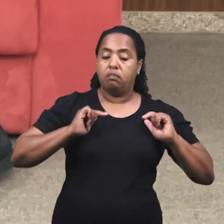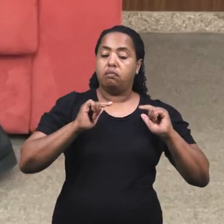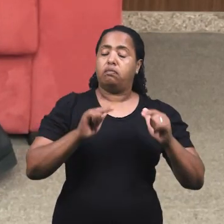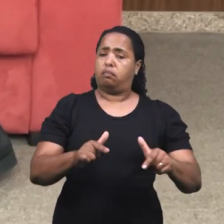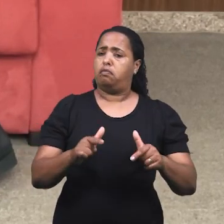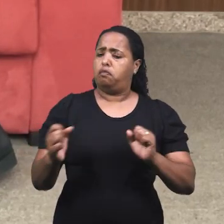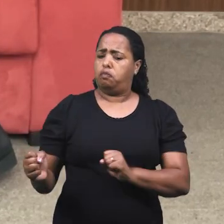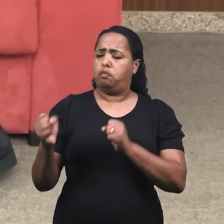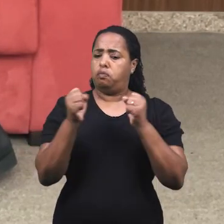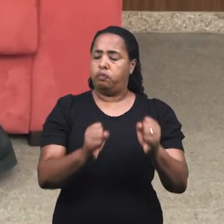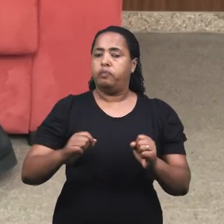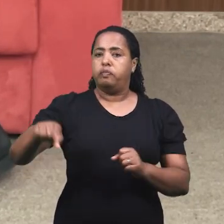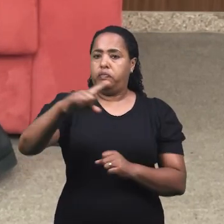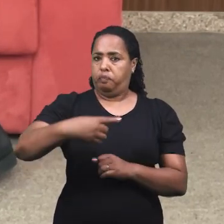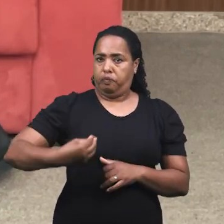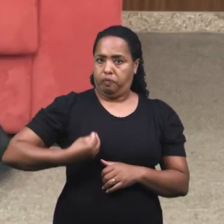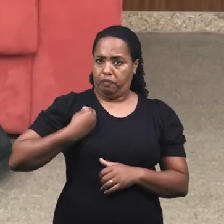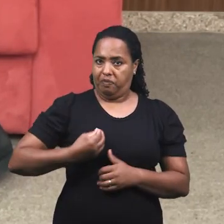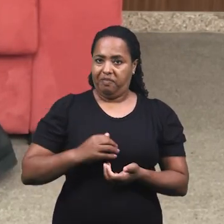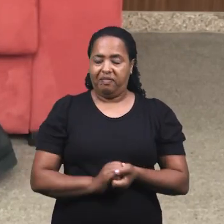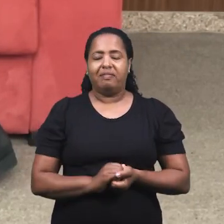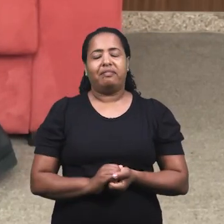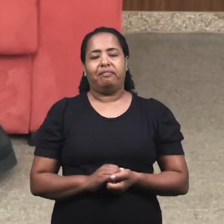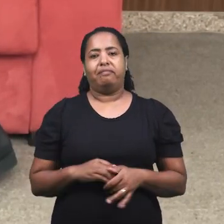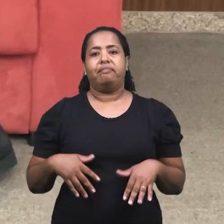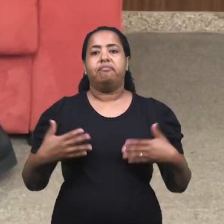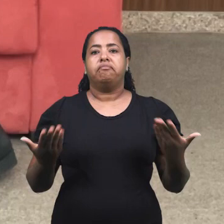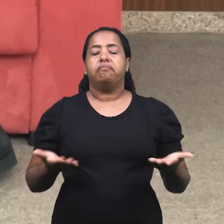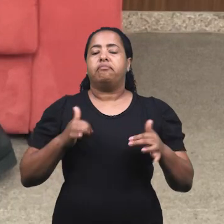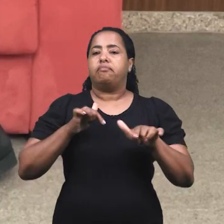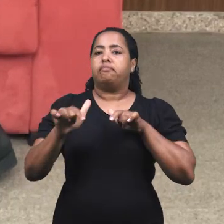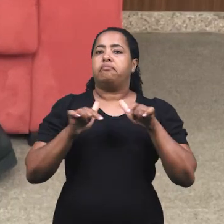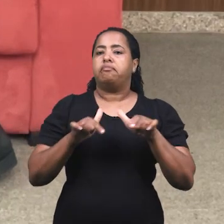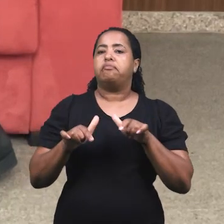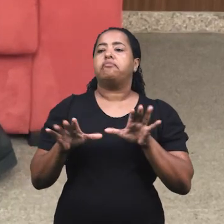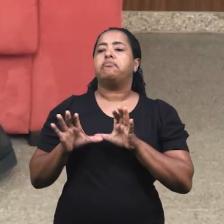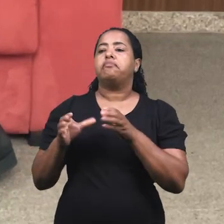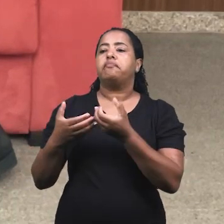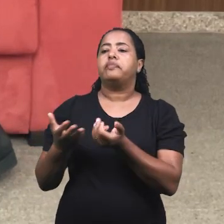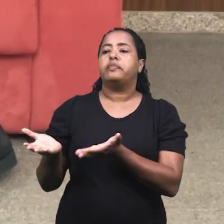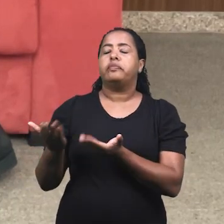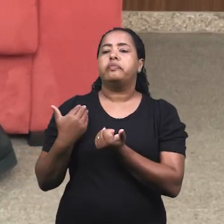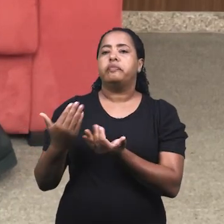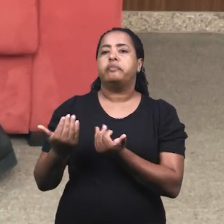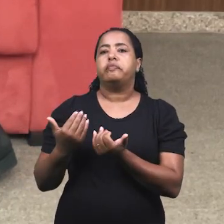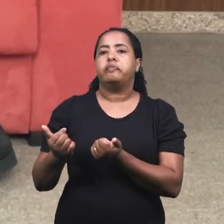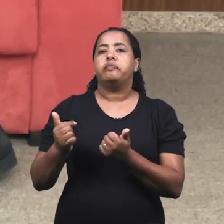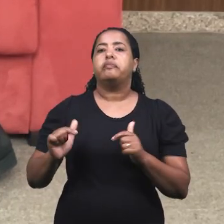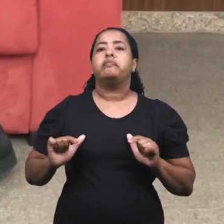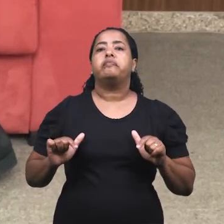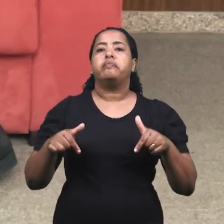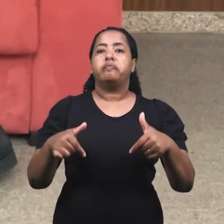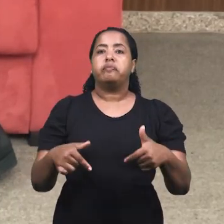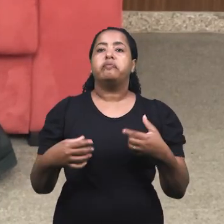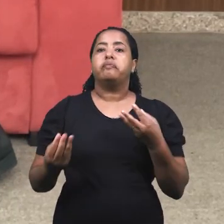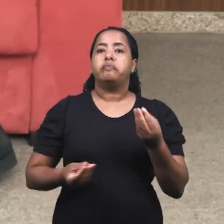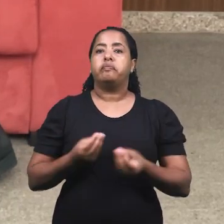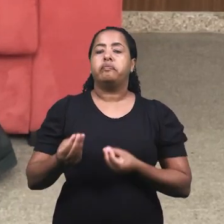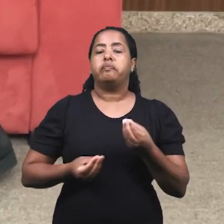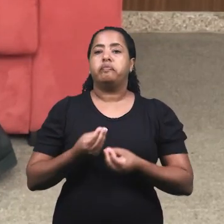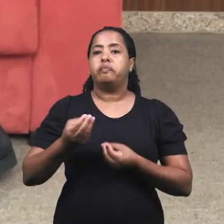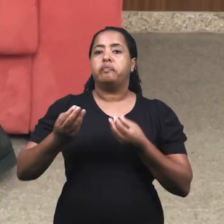nas nossas vidas. Glória a Jesus. Esse é um trabalho que os jovens têm realizado, além daquilo que o Senhor já mostrou